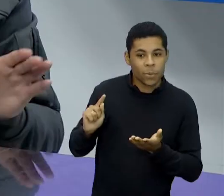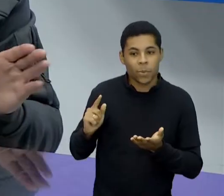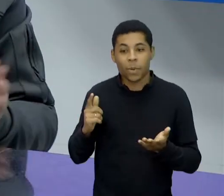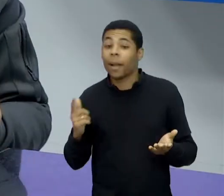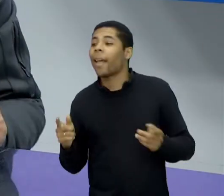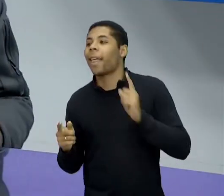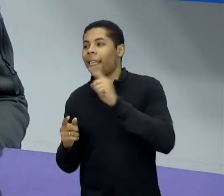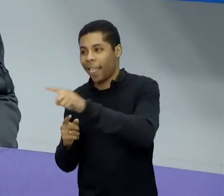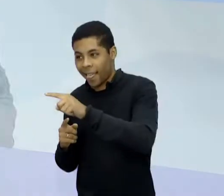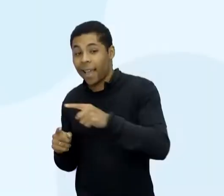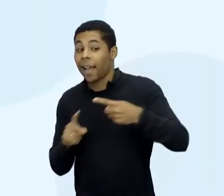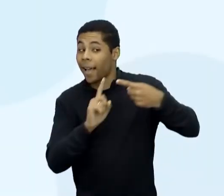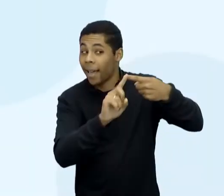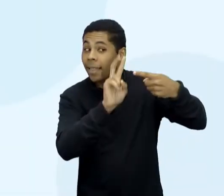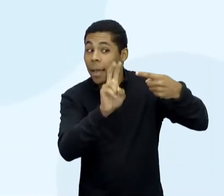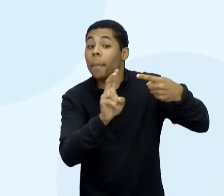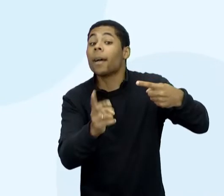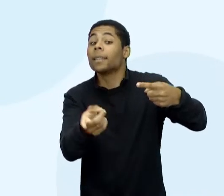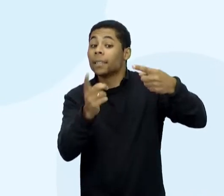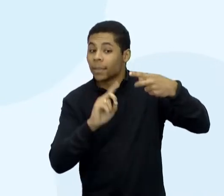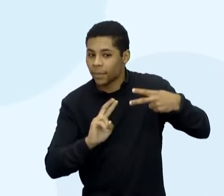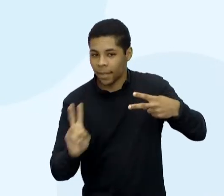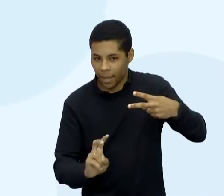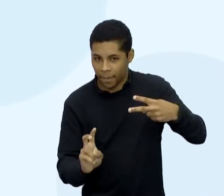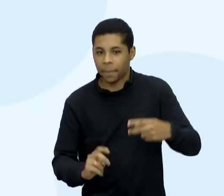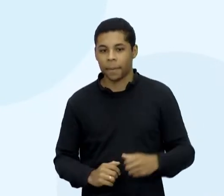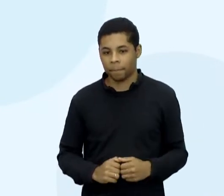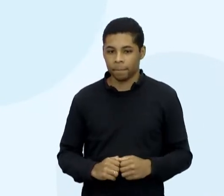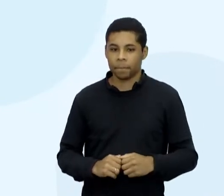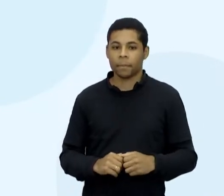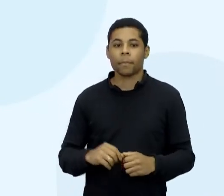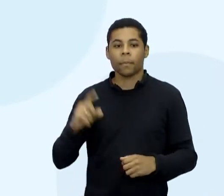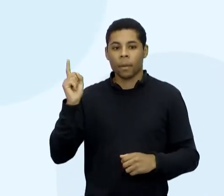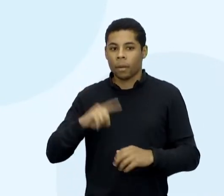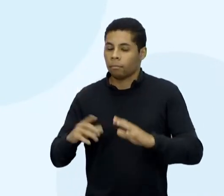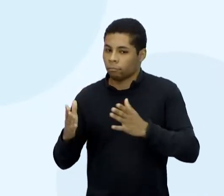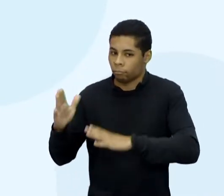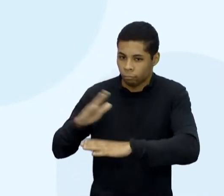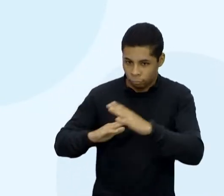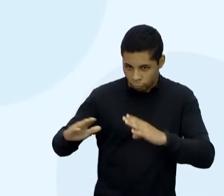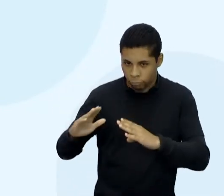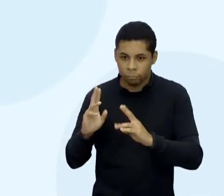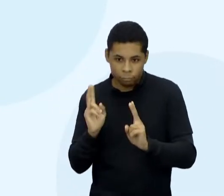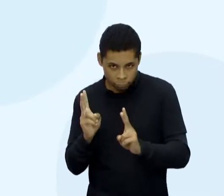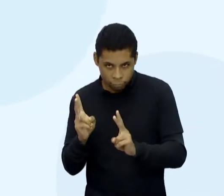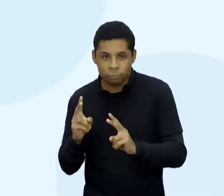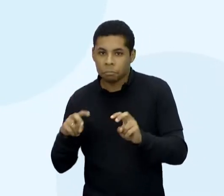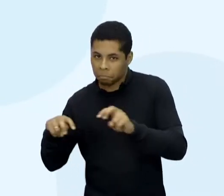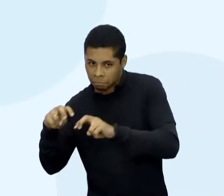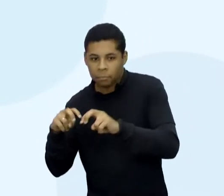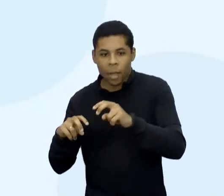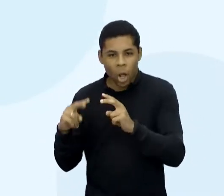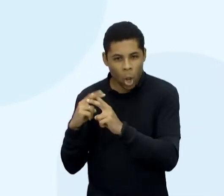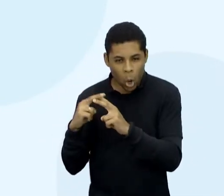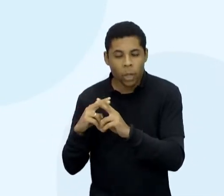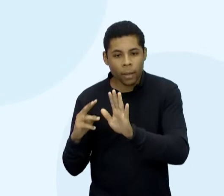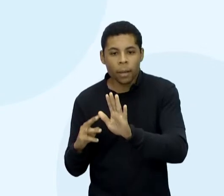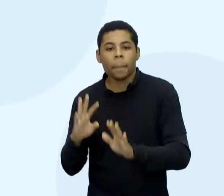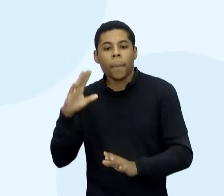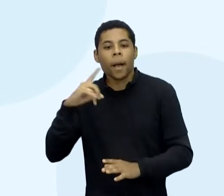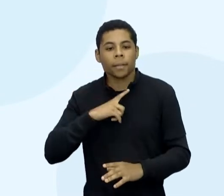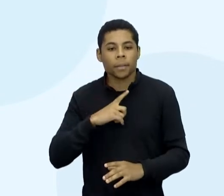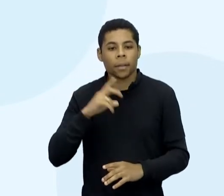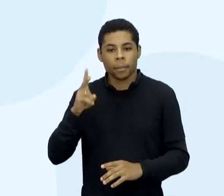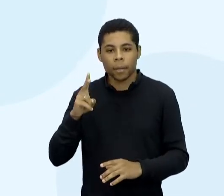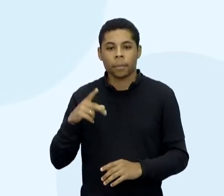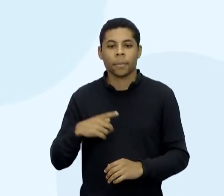que a gente está vendo aqui no LED, olha lá. Olha lá, ó. É uma arte marcial, juntamente com uma questão sonora e